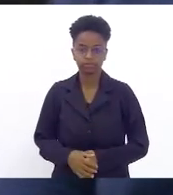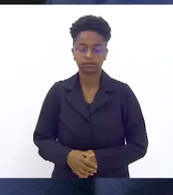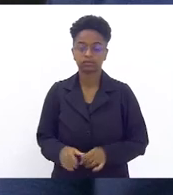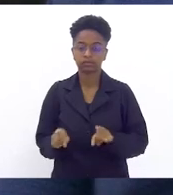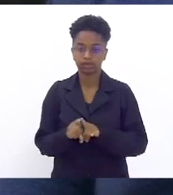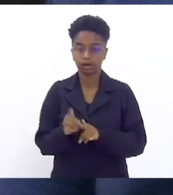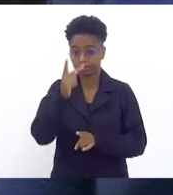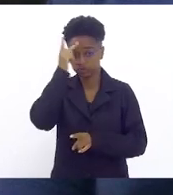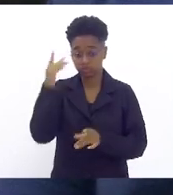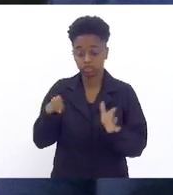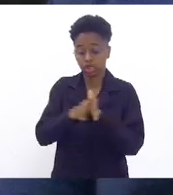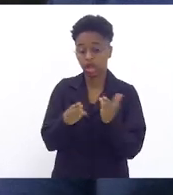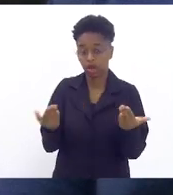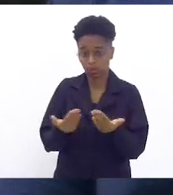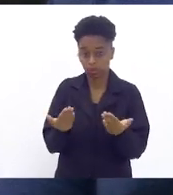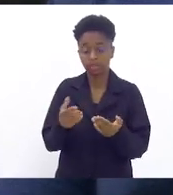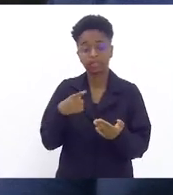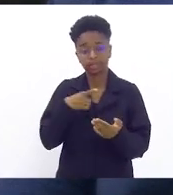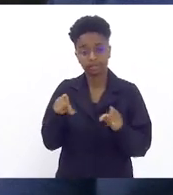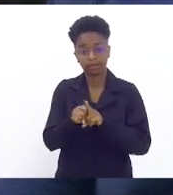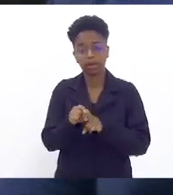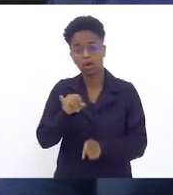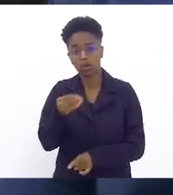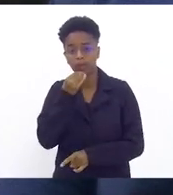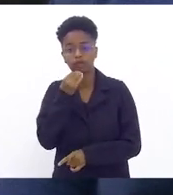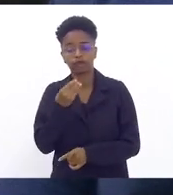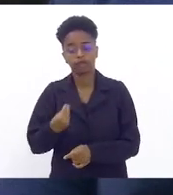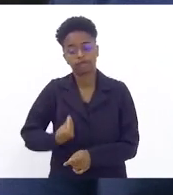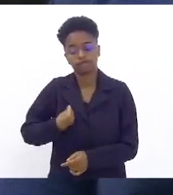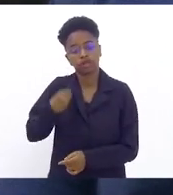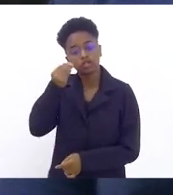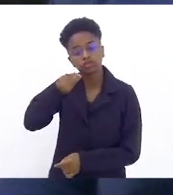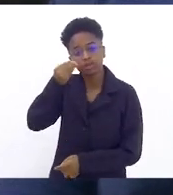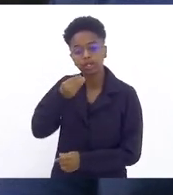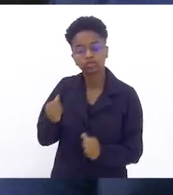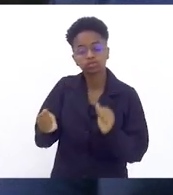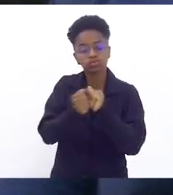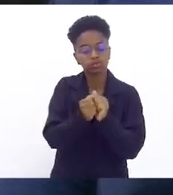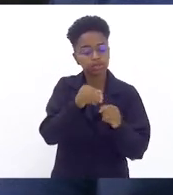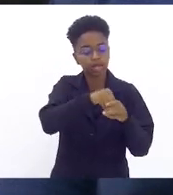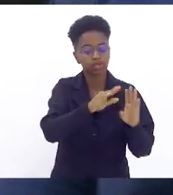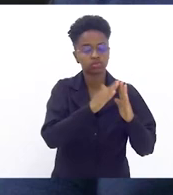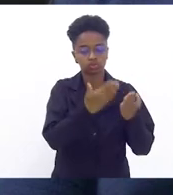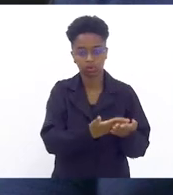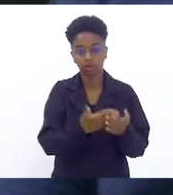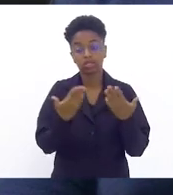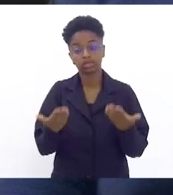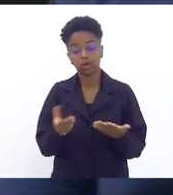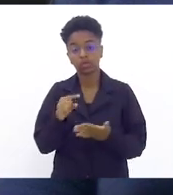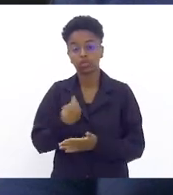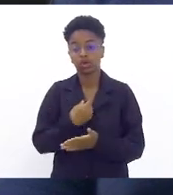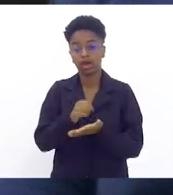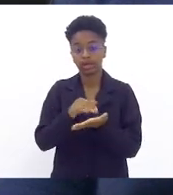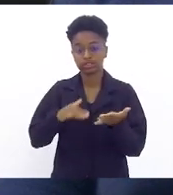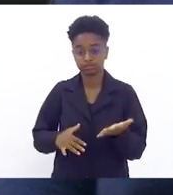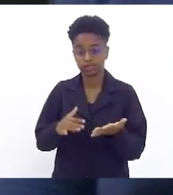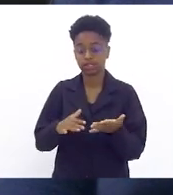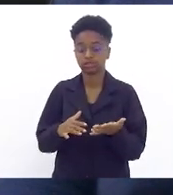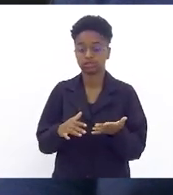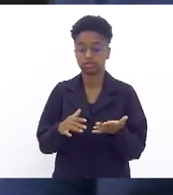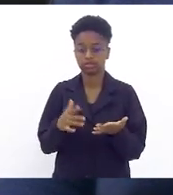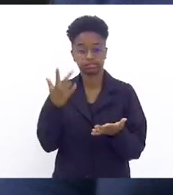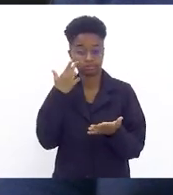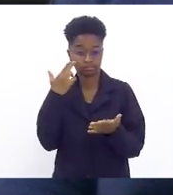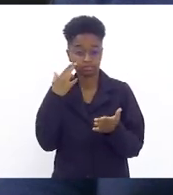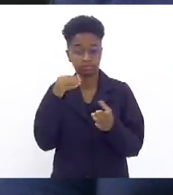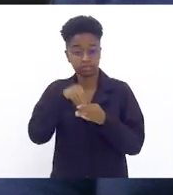os calores que estão chegando possam ter oportunidade de ir também vivenciar alguma coisa da escola então as nossas atividades letivas é